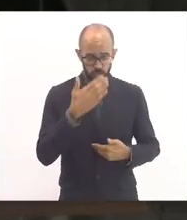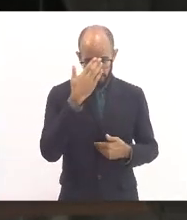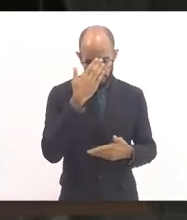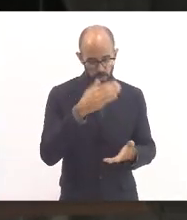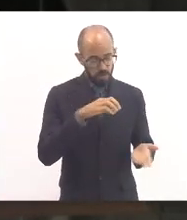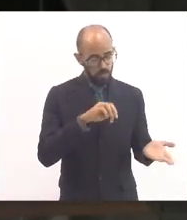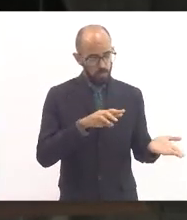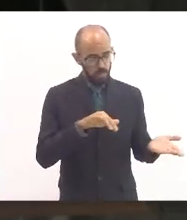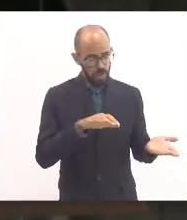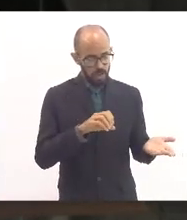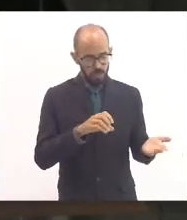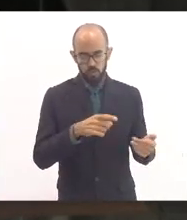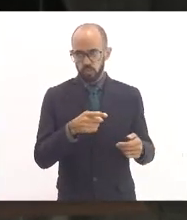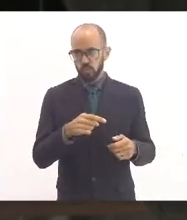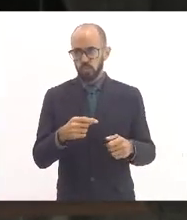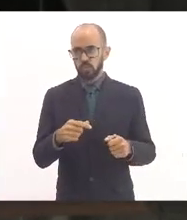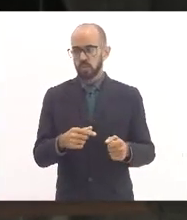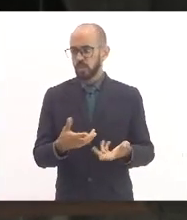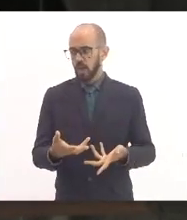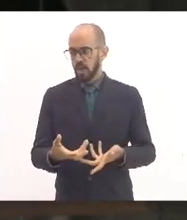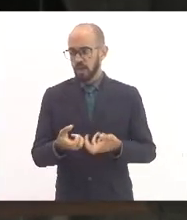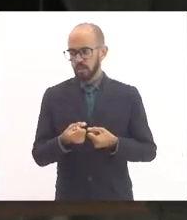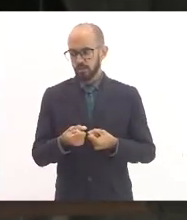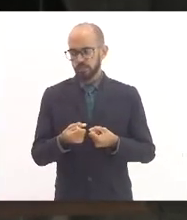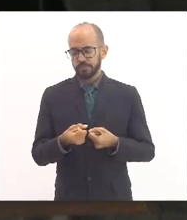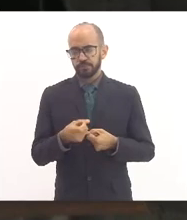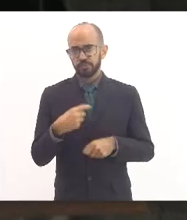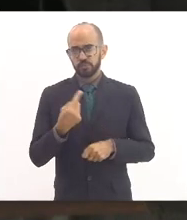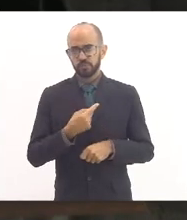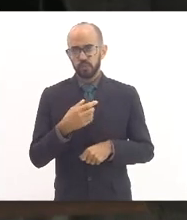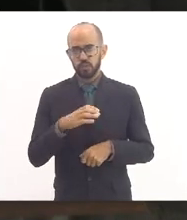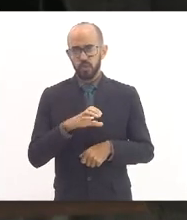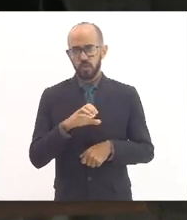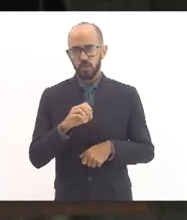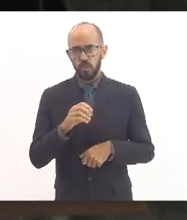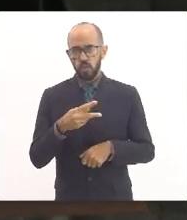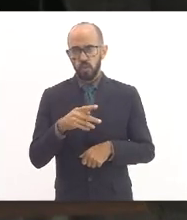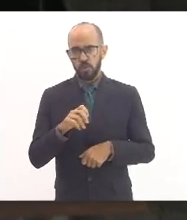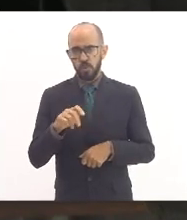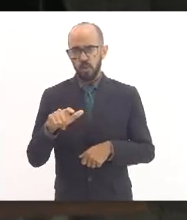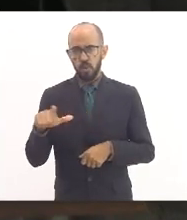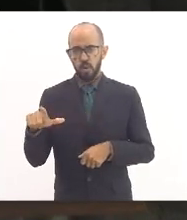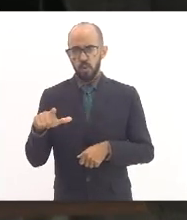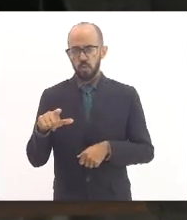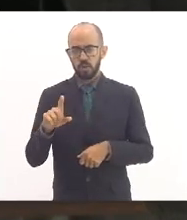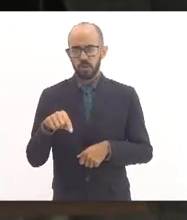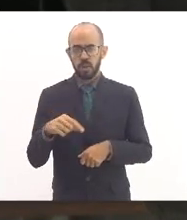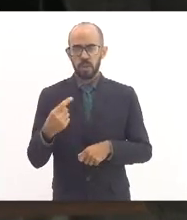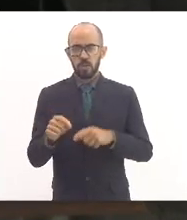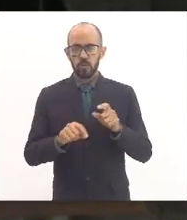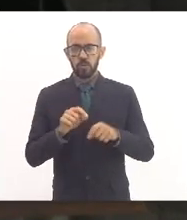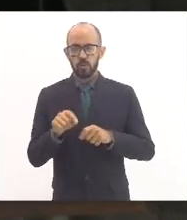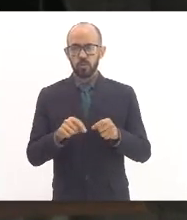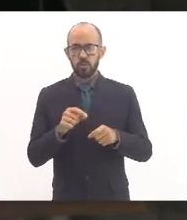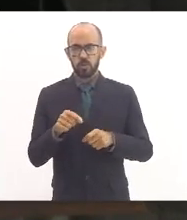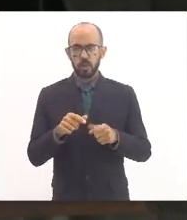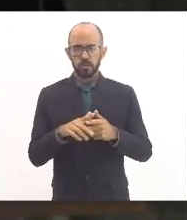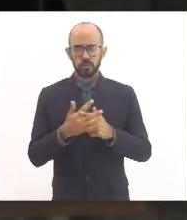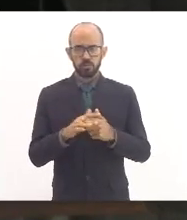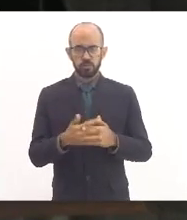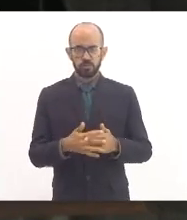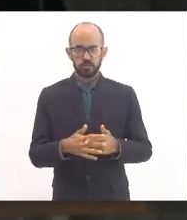abraçou a gente aí com akopol nós temos um pleito específico que é muito importante que a rede denominação do cargo para